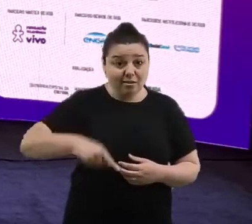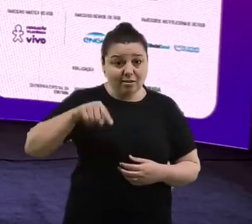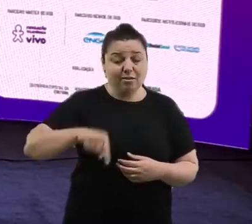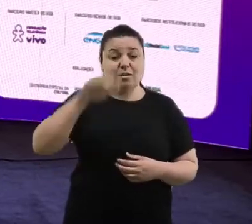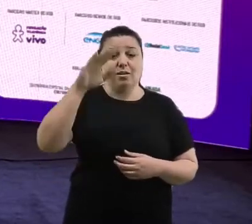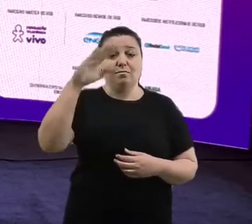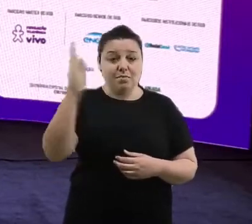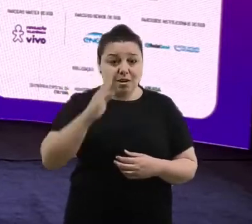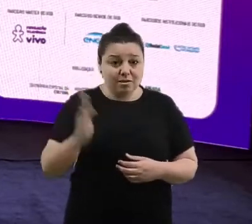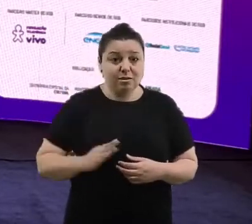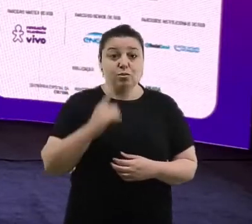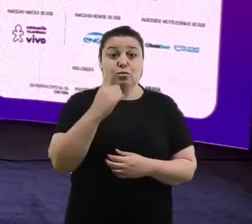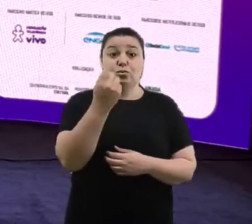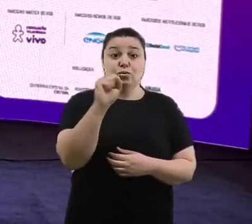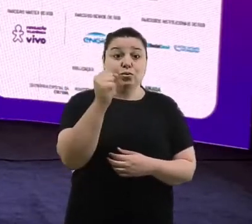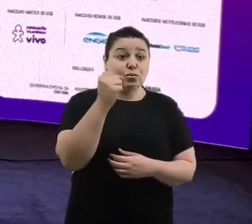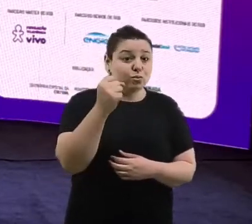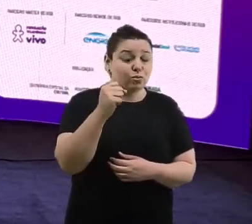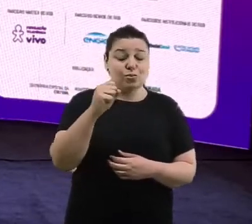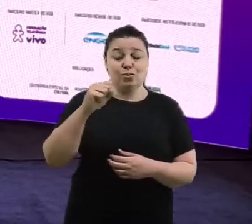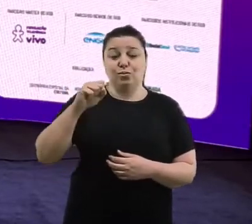com prevalência de depressão,